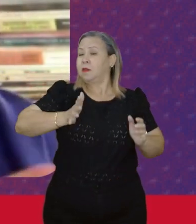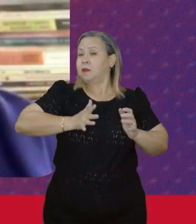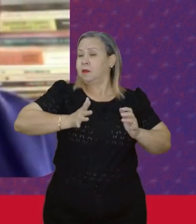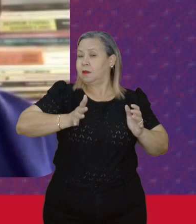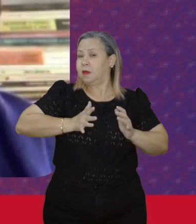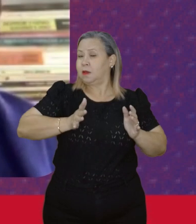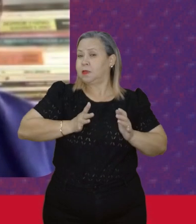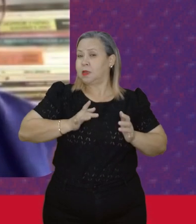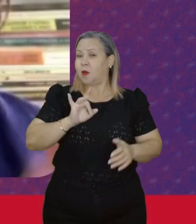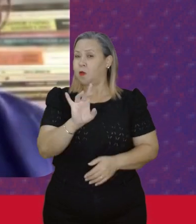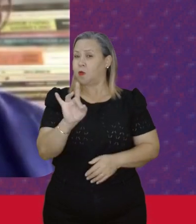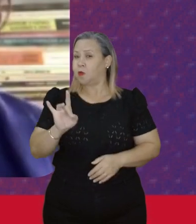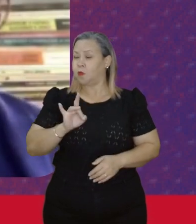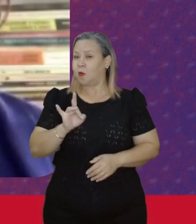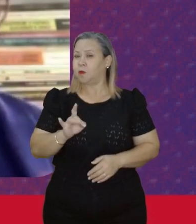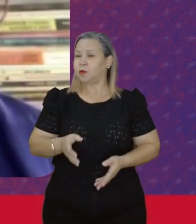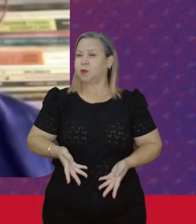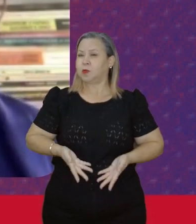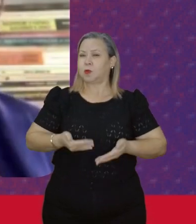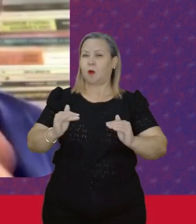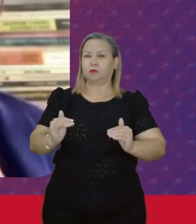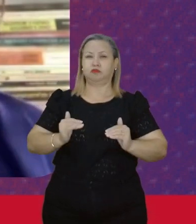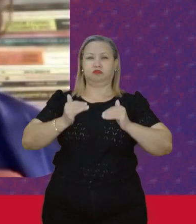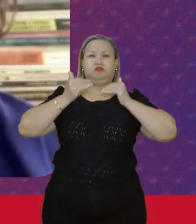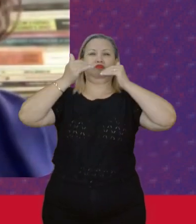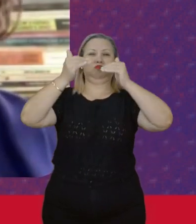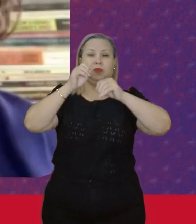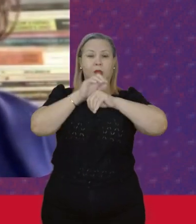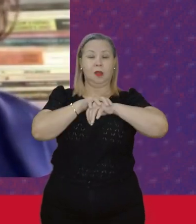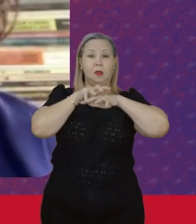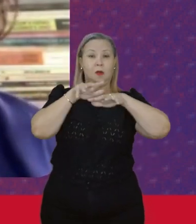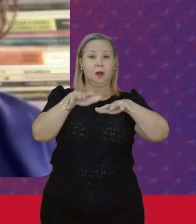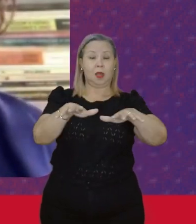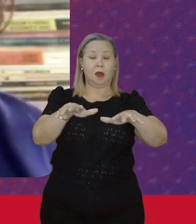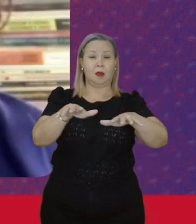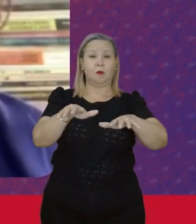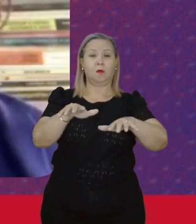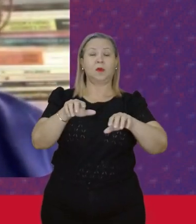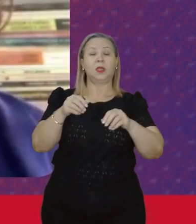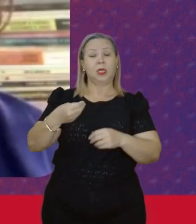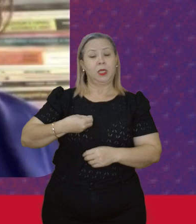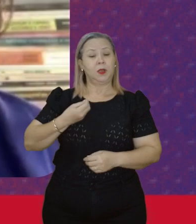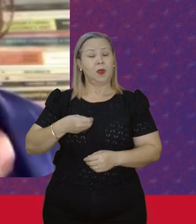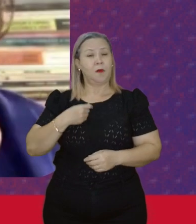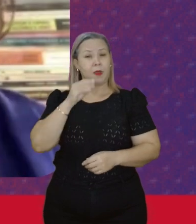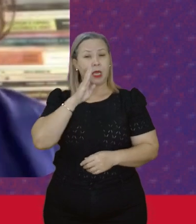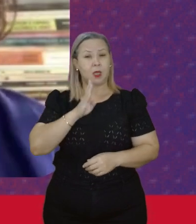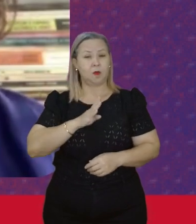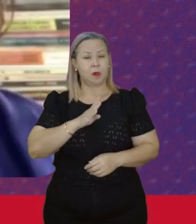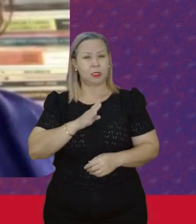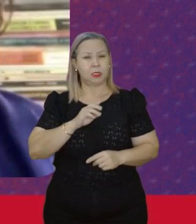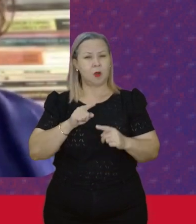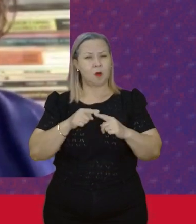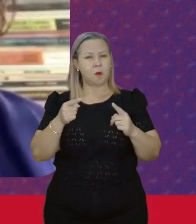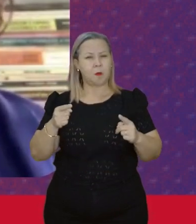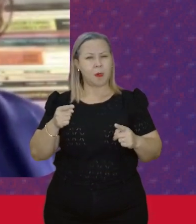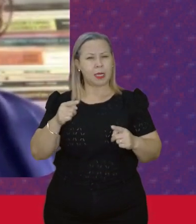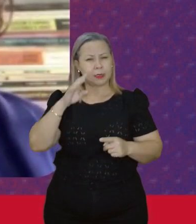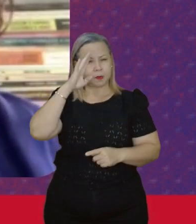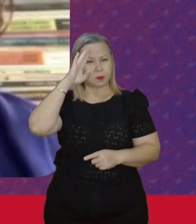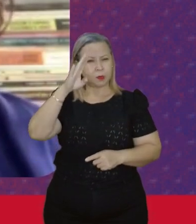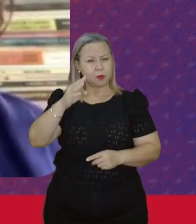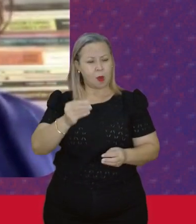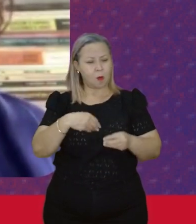só a elite colonial que vivia no Brasil, mas, sobretudo, deu